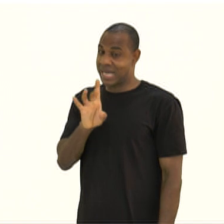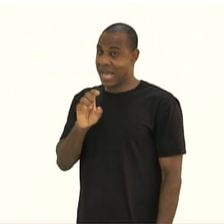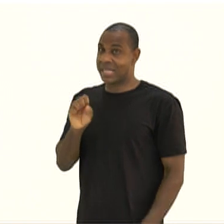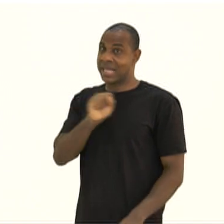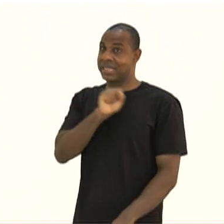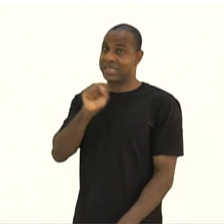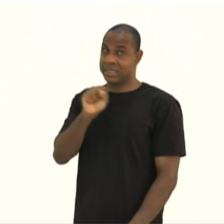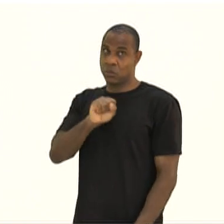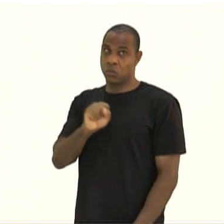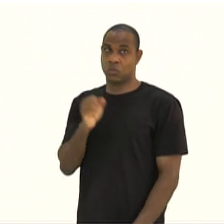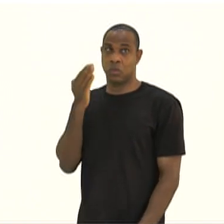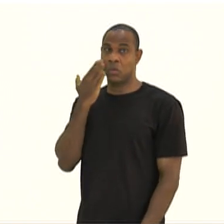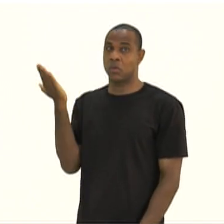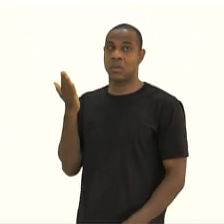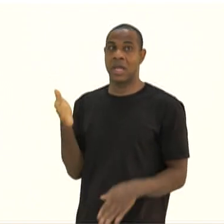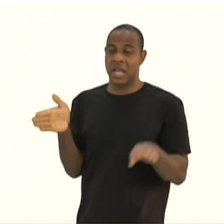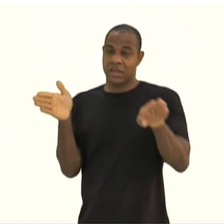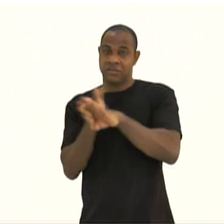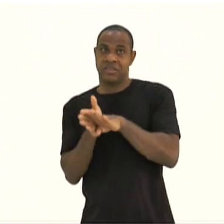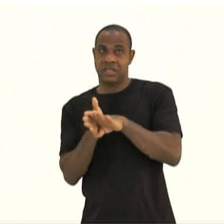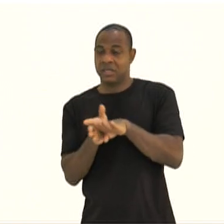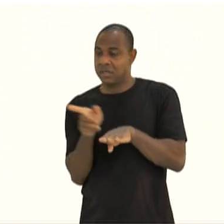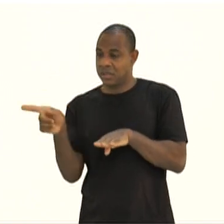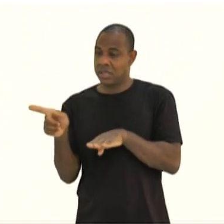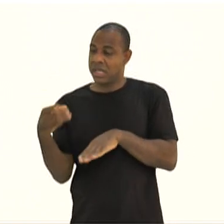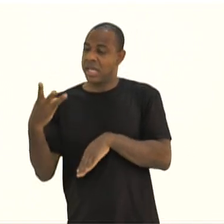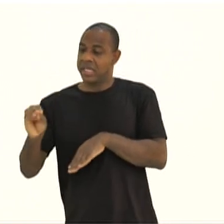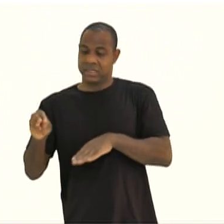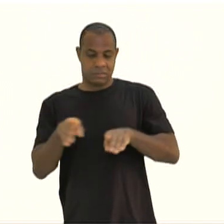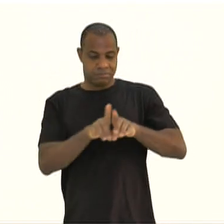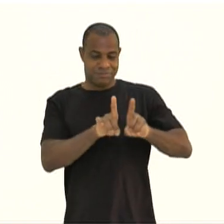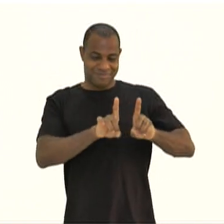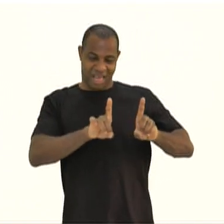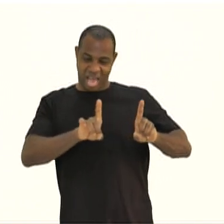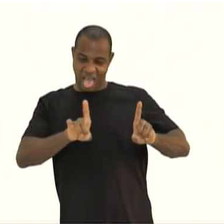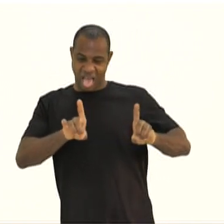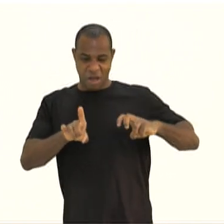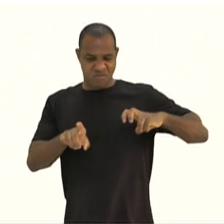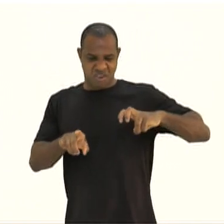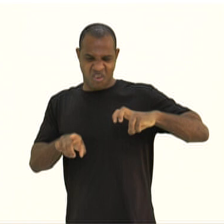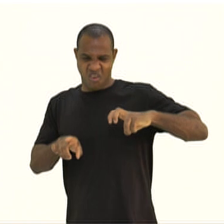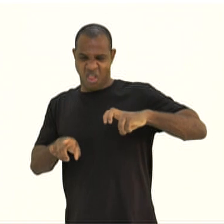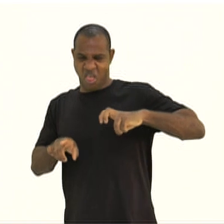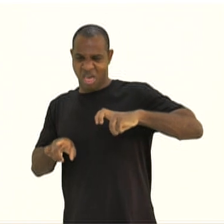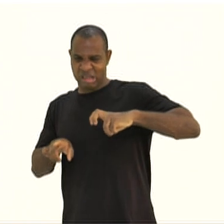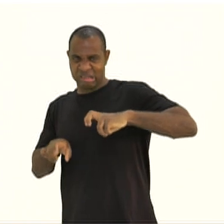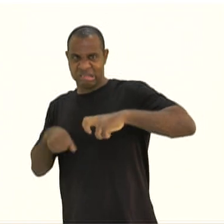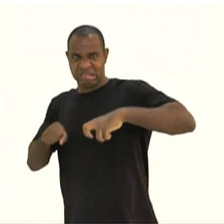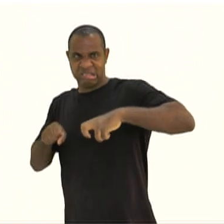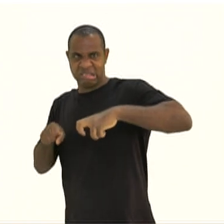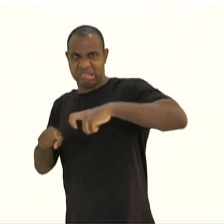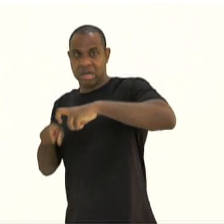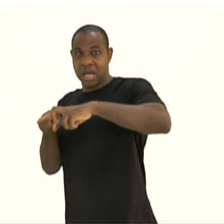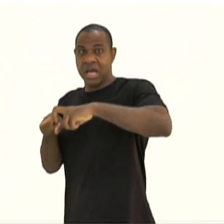inicial. Ela chega a 30 metros por segundo, então esse dado aqui é a sua velocidade